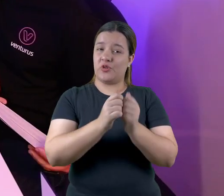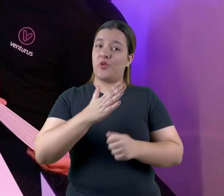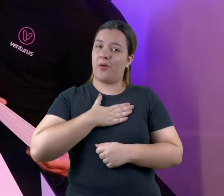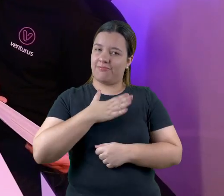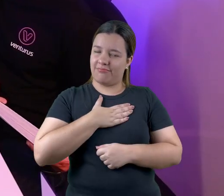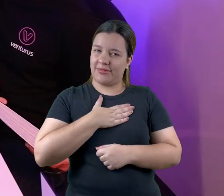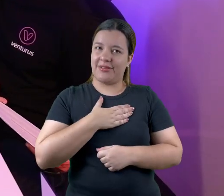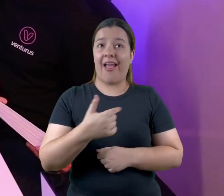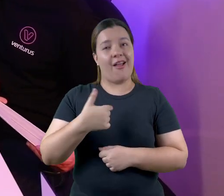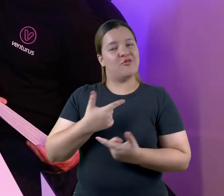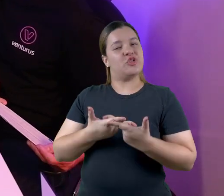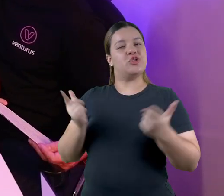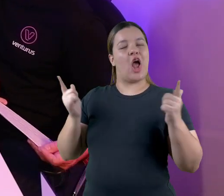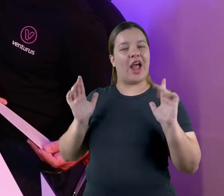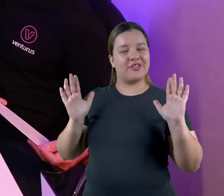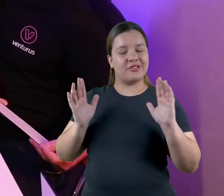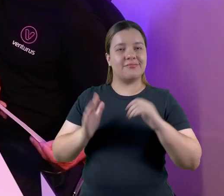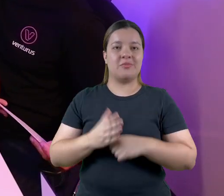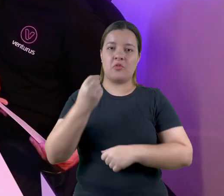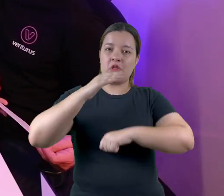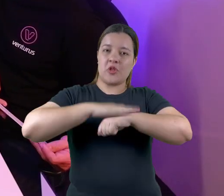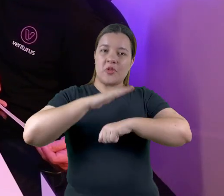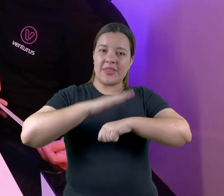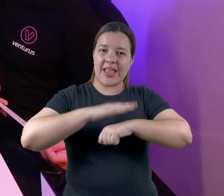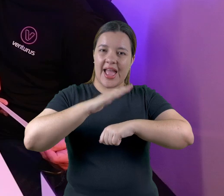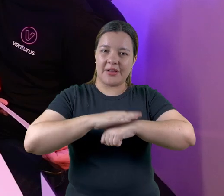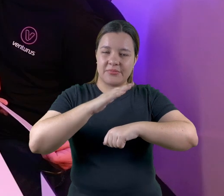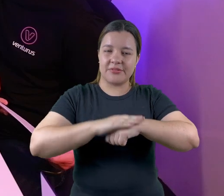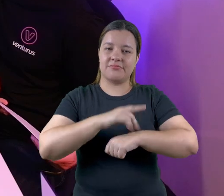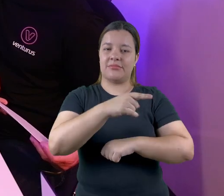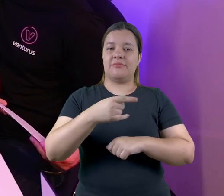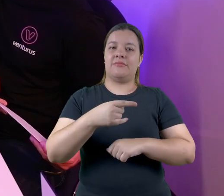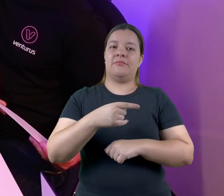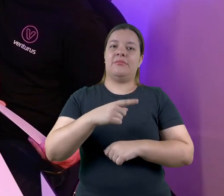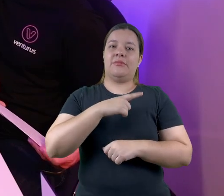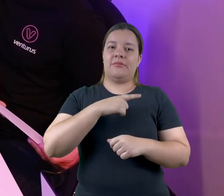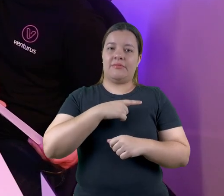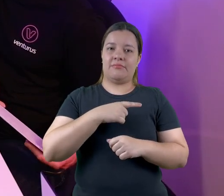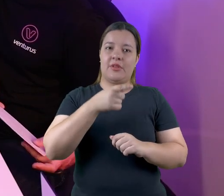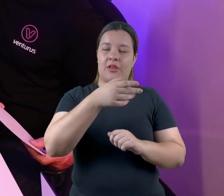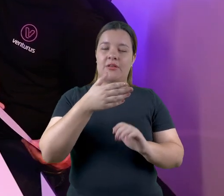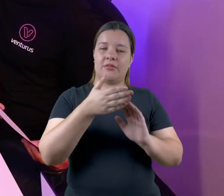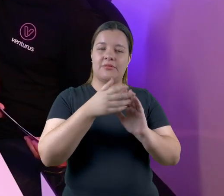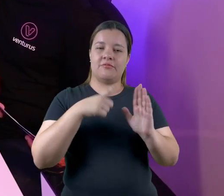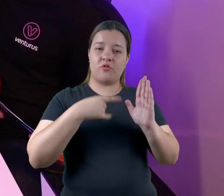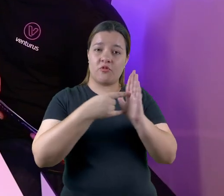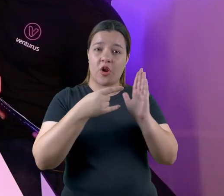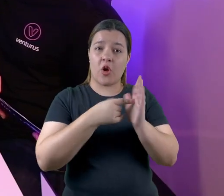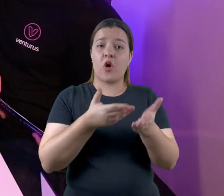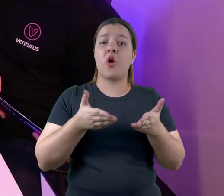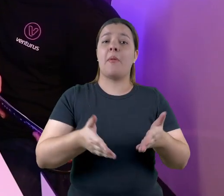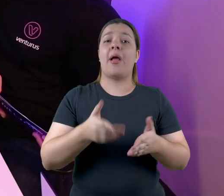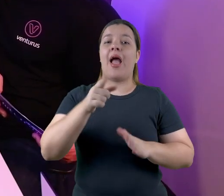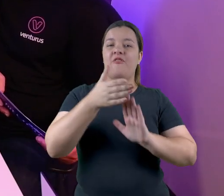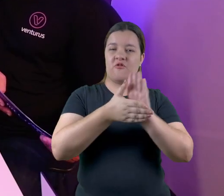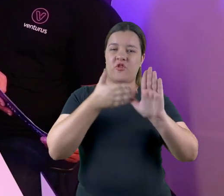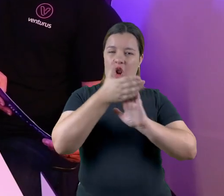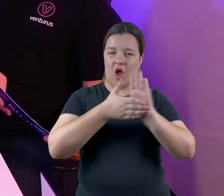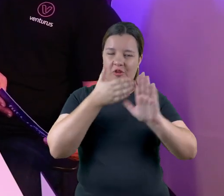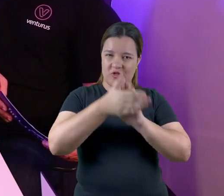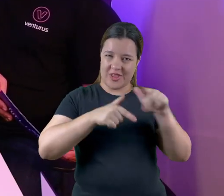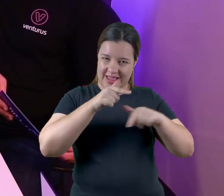foi minha estagiária gente muito tempo né Aline desenvolvedora front ou back foi Fronte